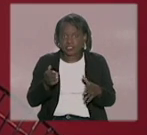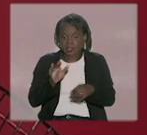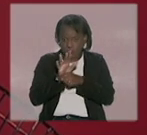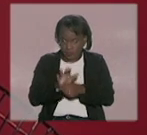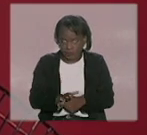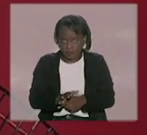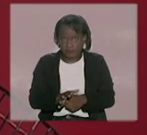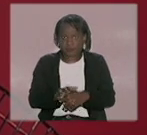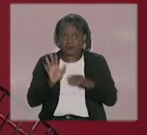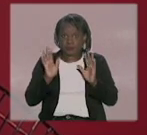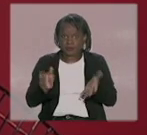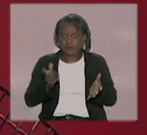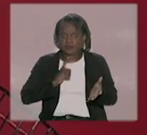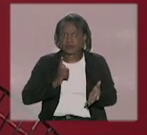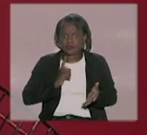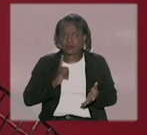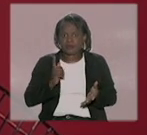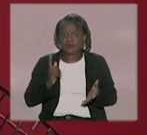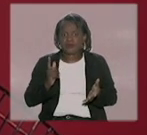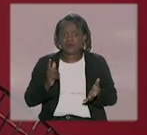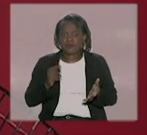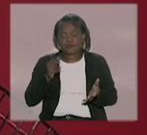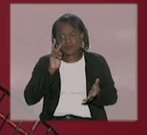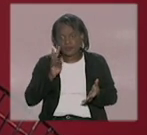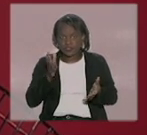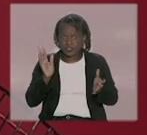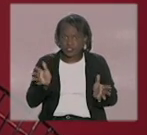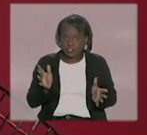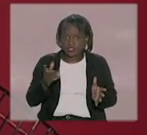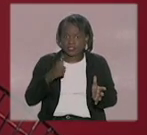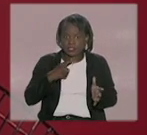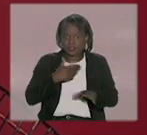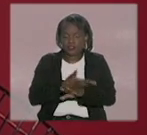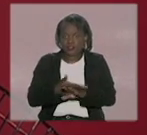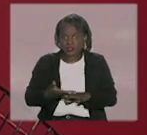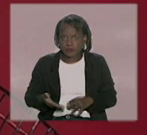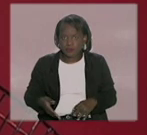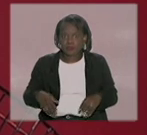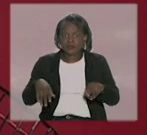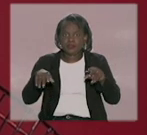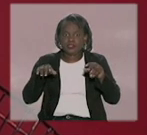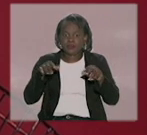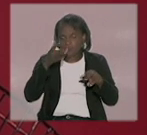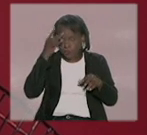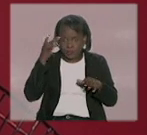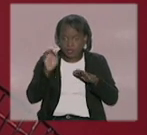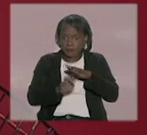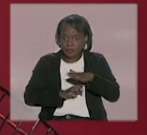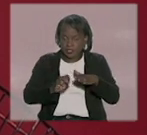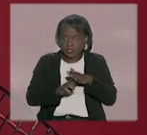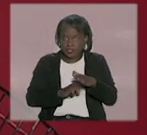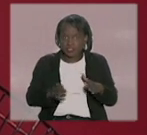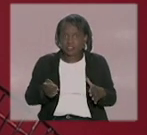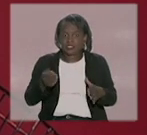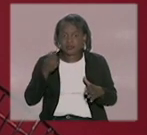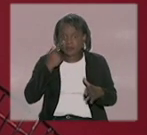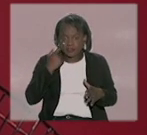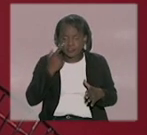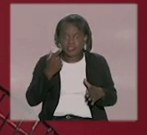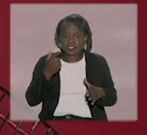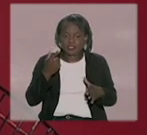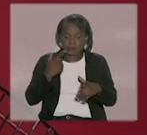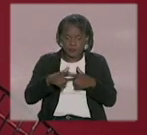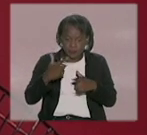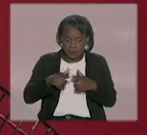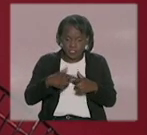empreendimentos. Já existe, você tem visto isso como tendência, uma atitude do empresariado de olhar para essa questão de